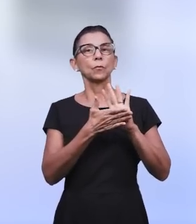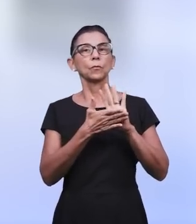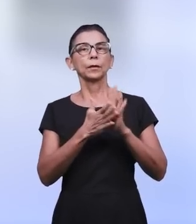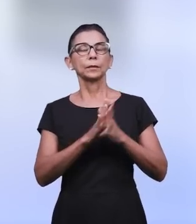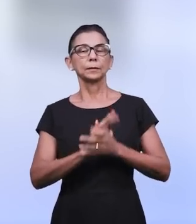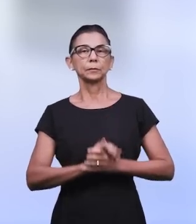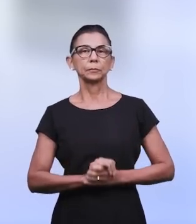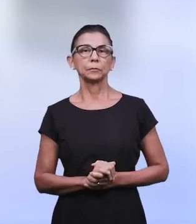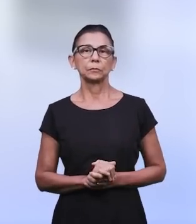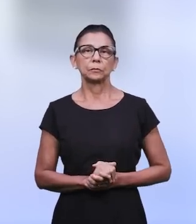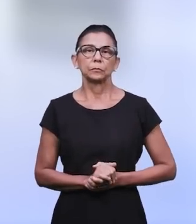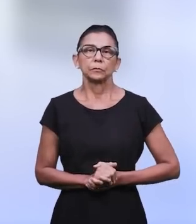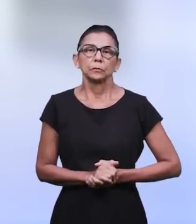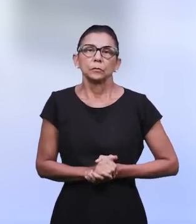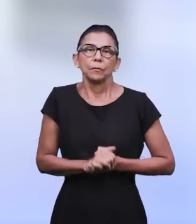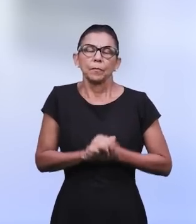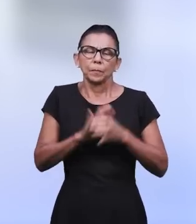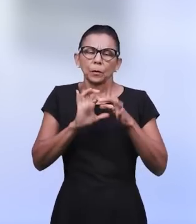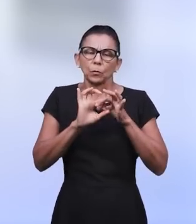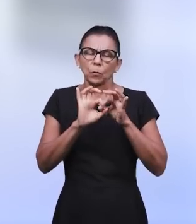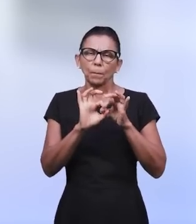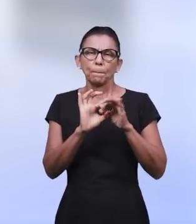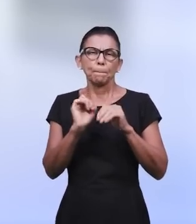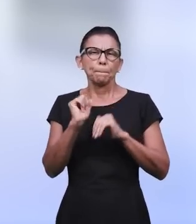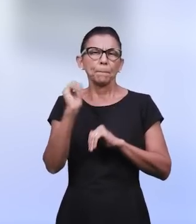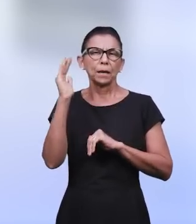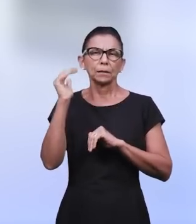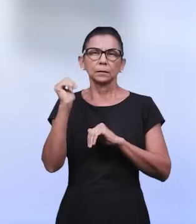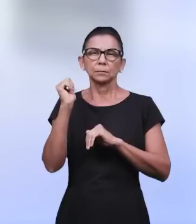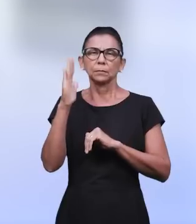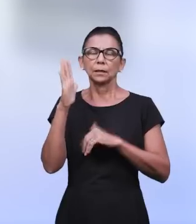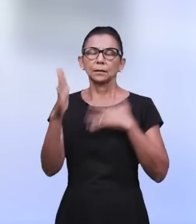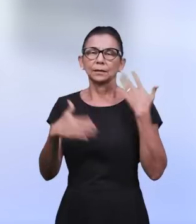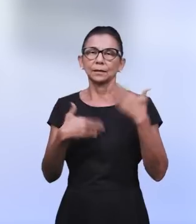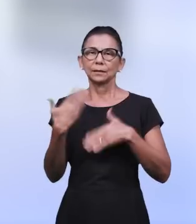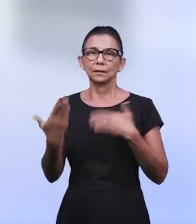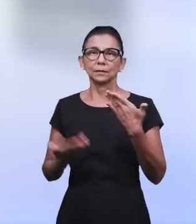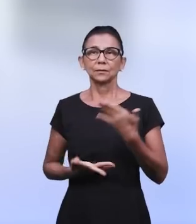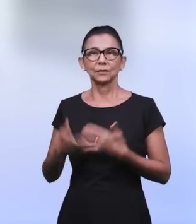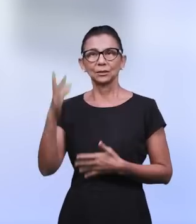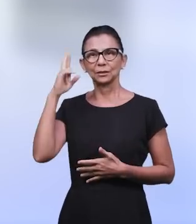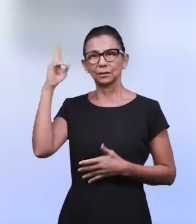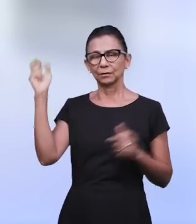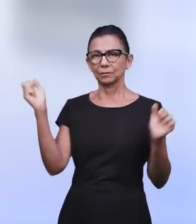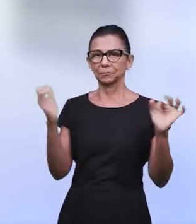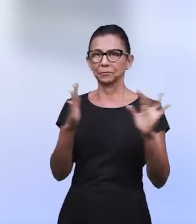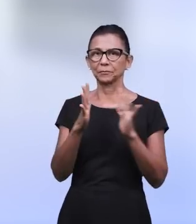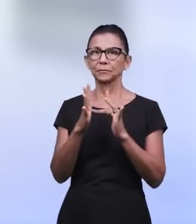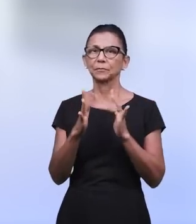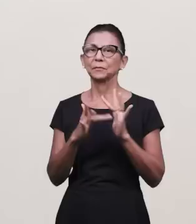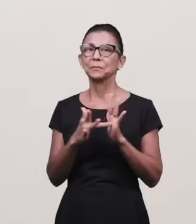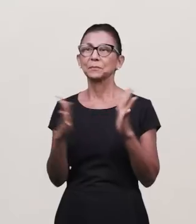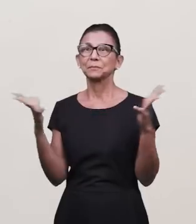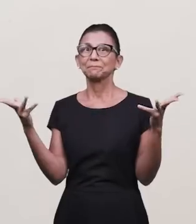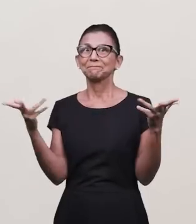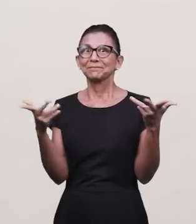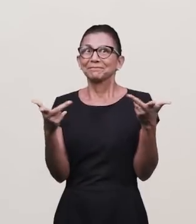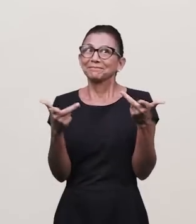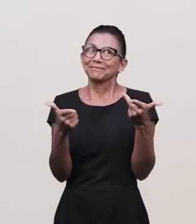a comunhão ali entre os irmãos ia aumentando, e principalmente a alegria de estar servindo ao Senhor. Glória a Jesus!